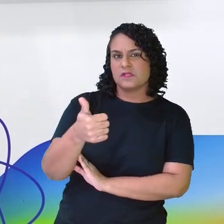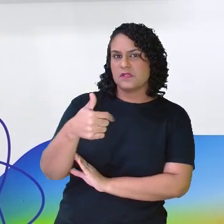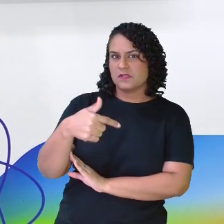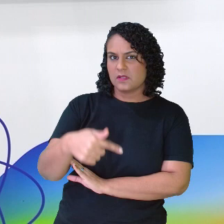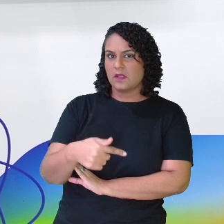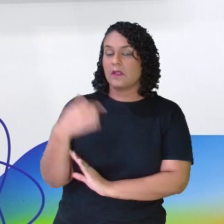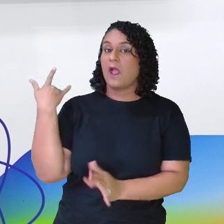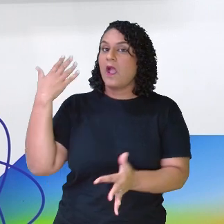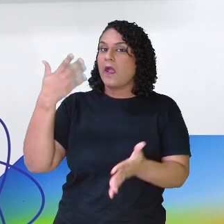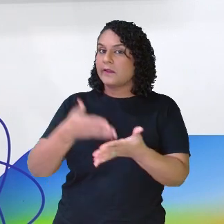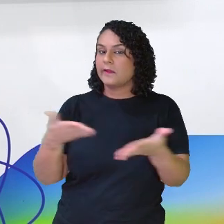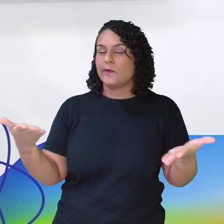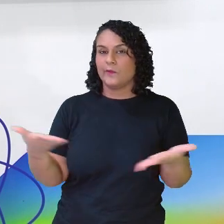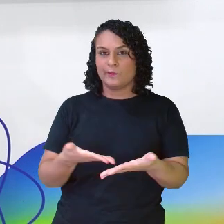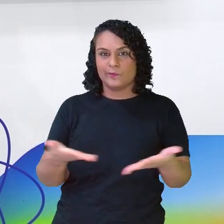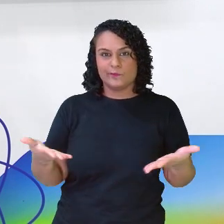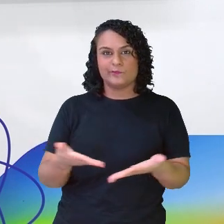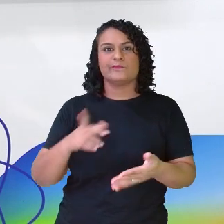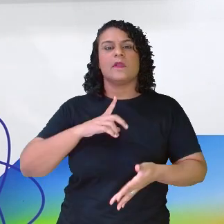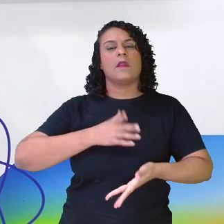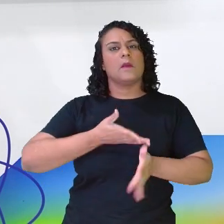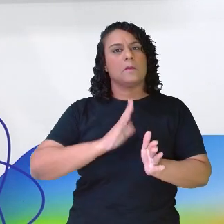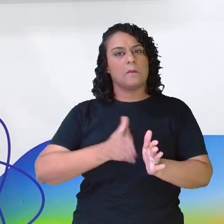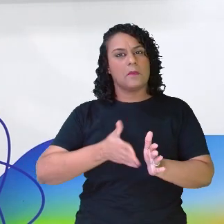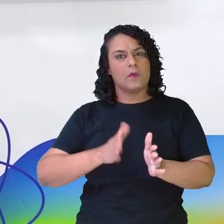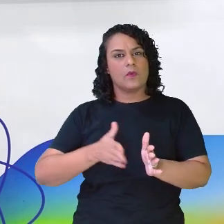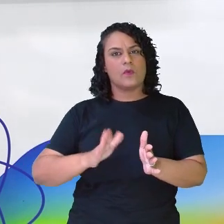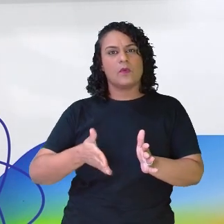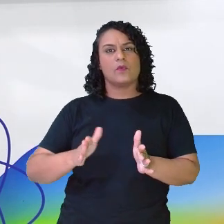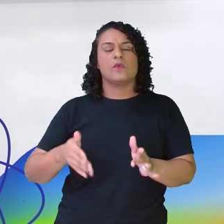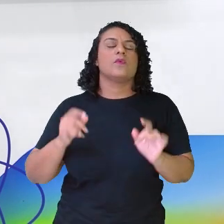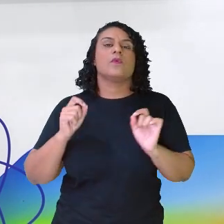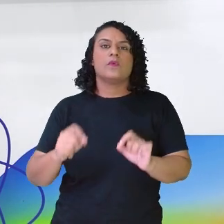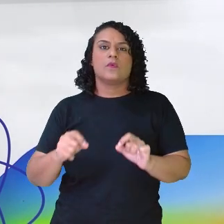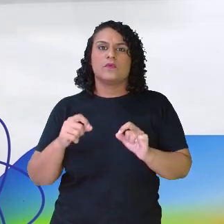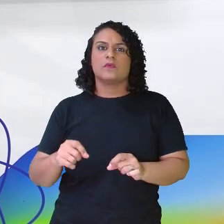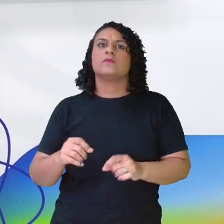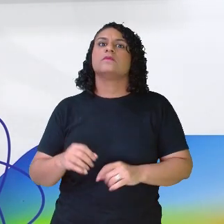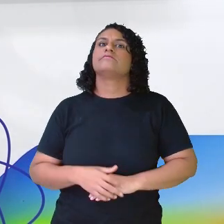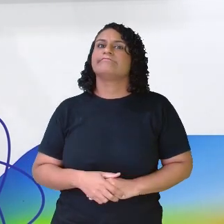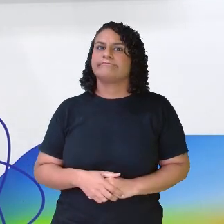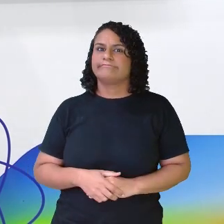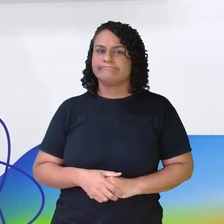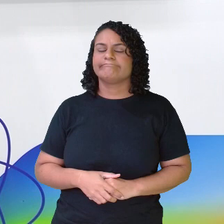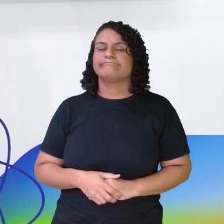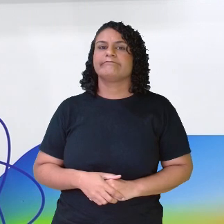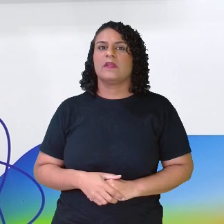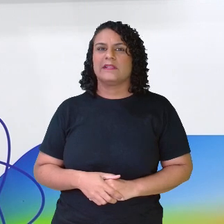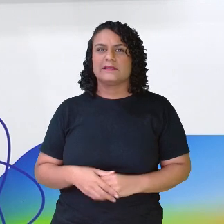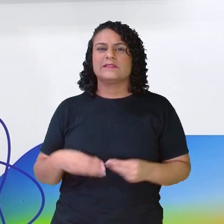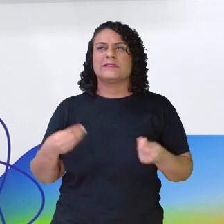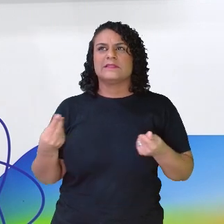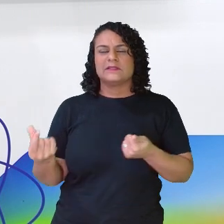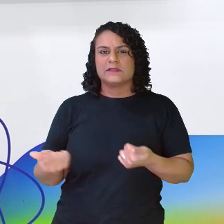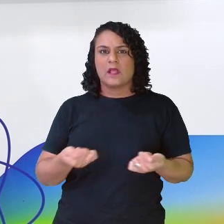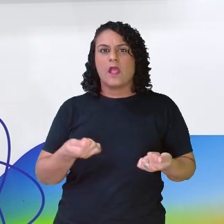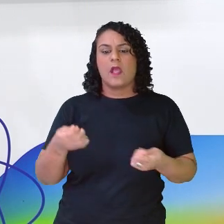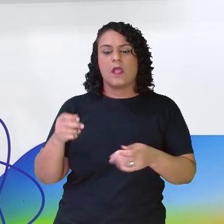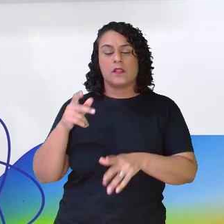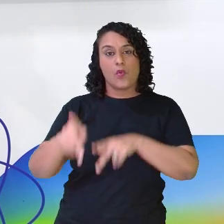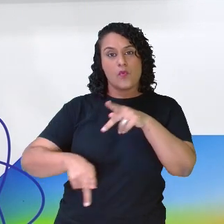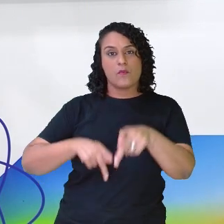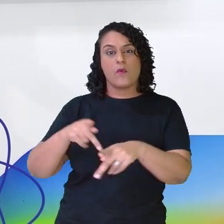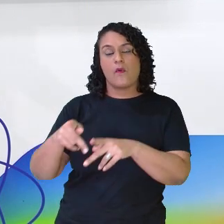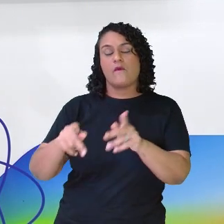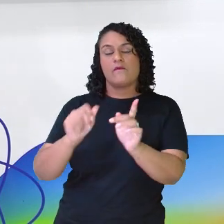hoje na nossa sociedade um processo que vem dentro desse passado histórico, os povos